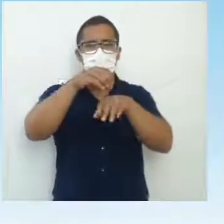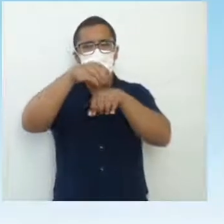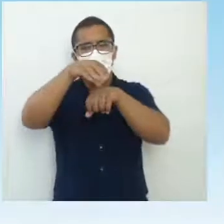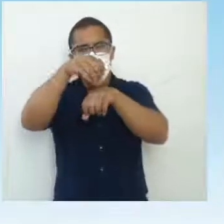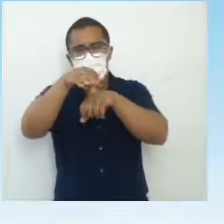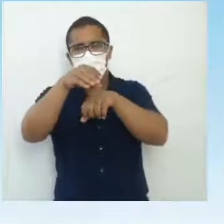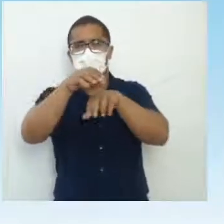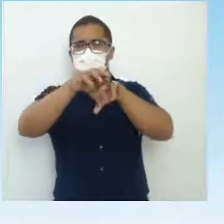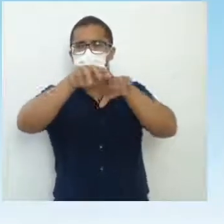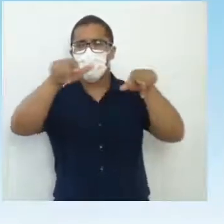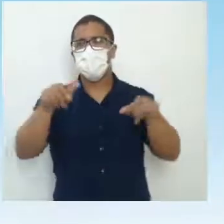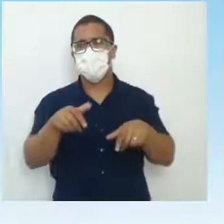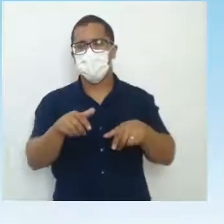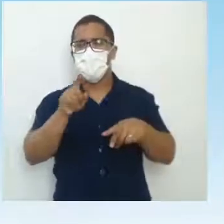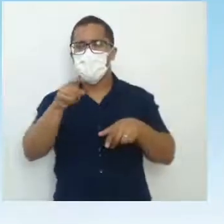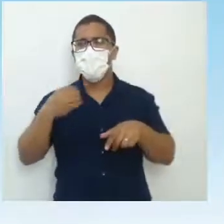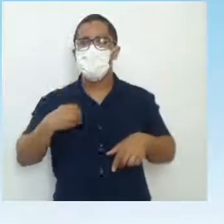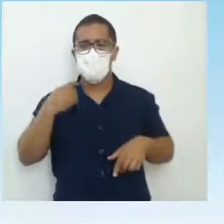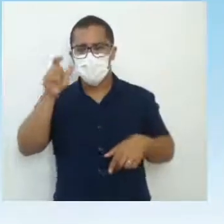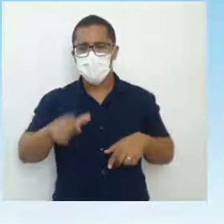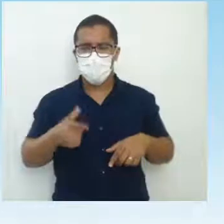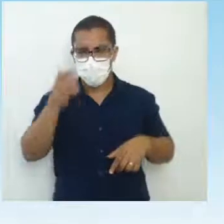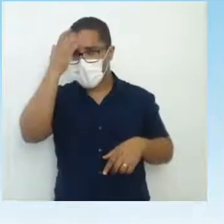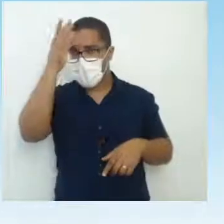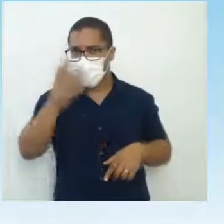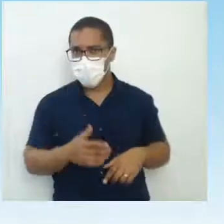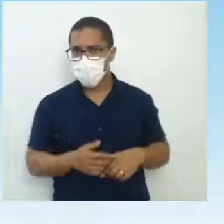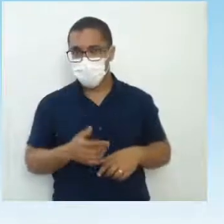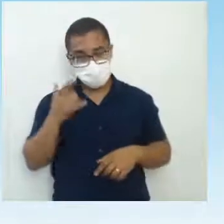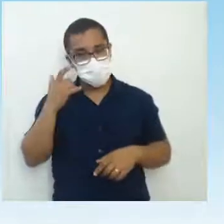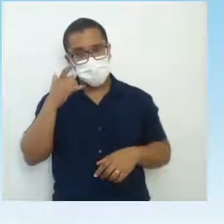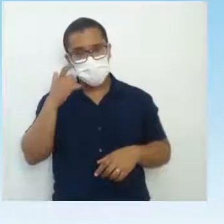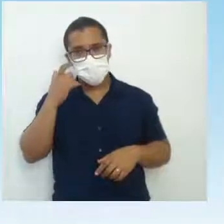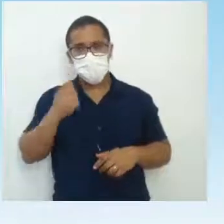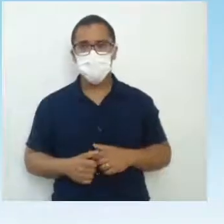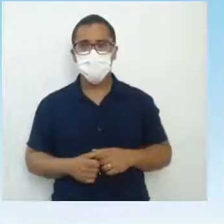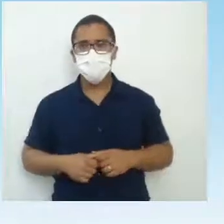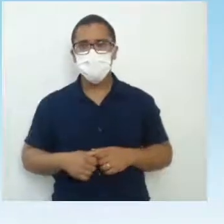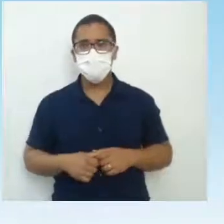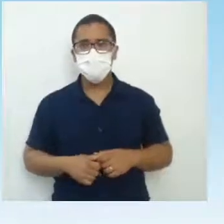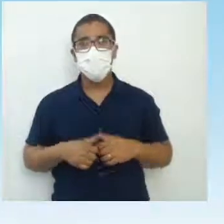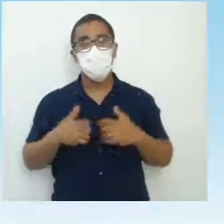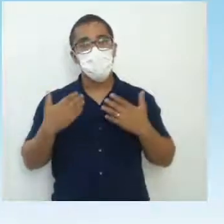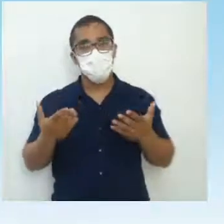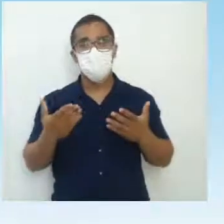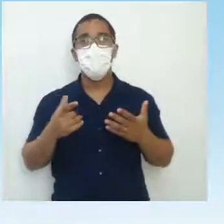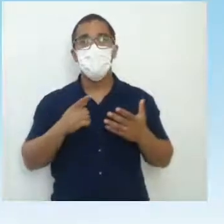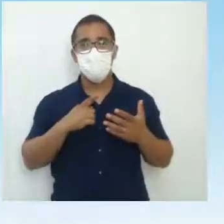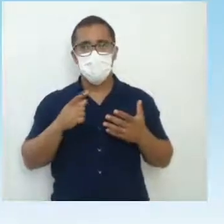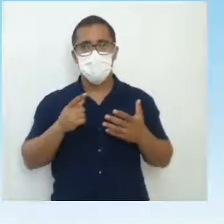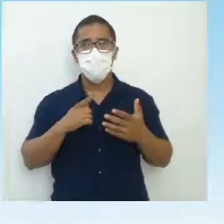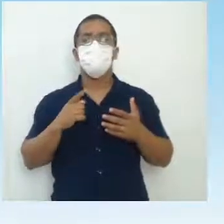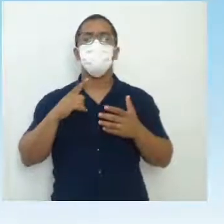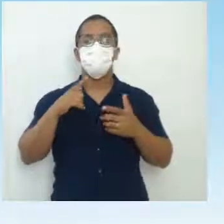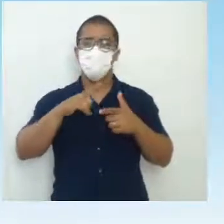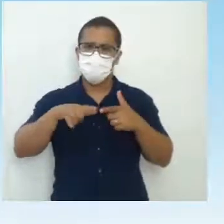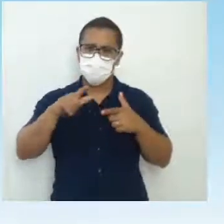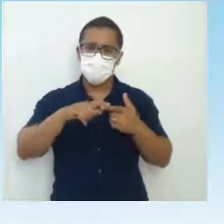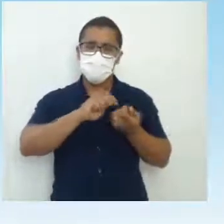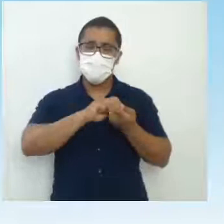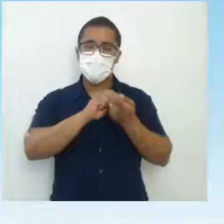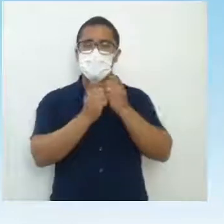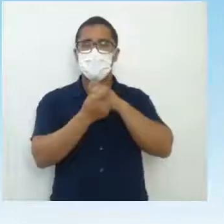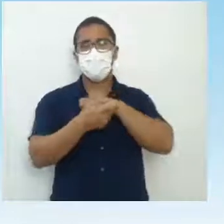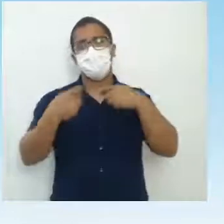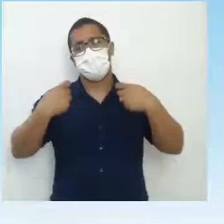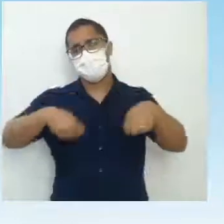E sua trajetória, será que foi fácil? Vejam só, sua trajetória, então, passou por penosa adaptação